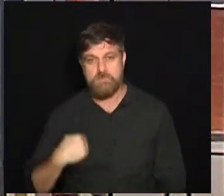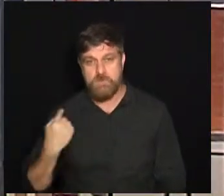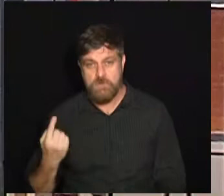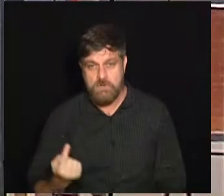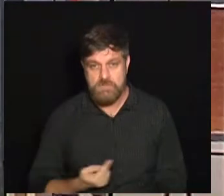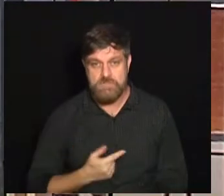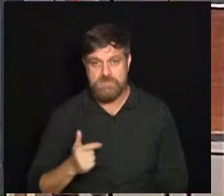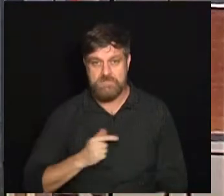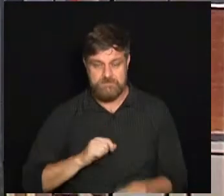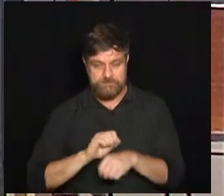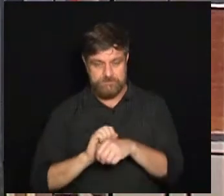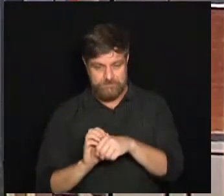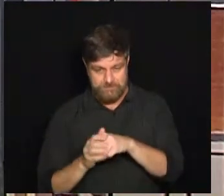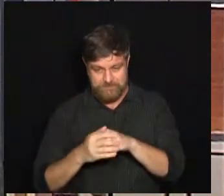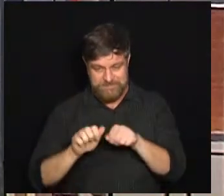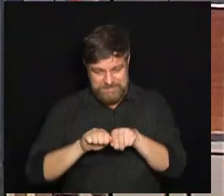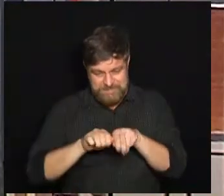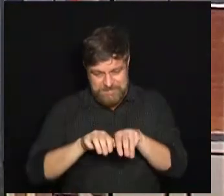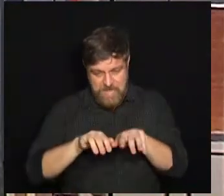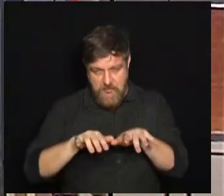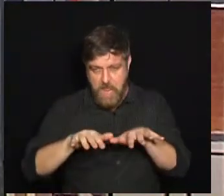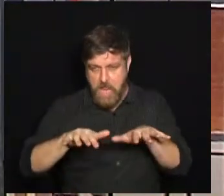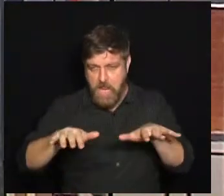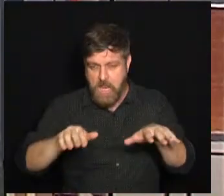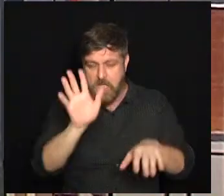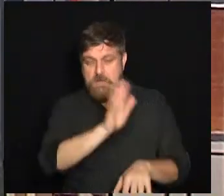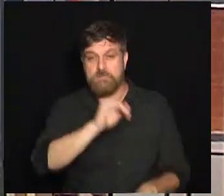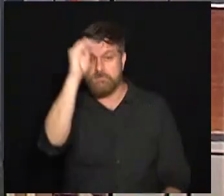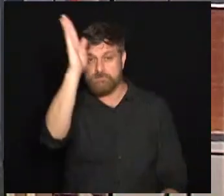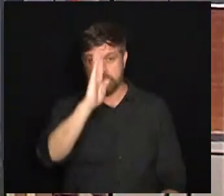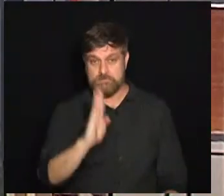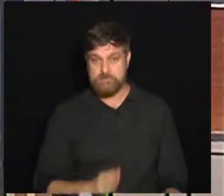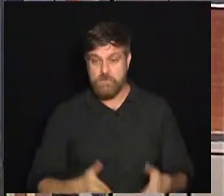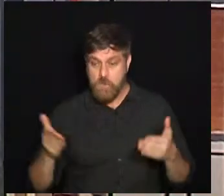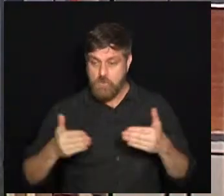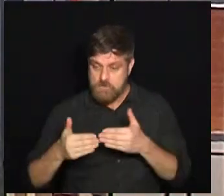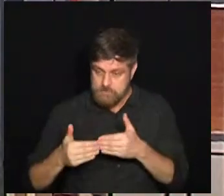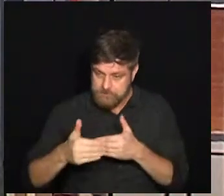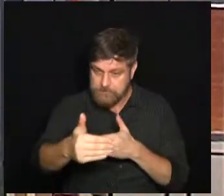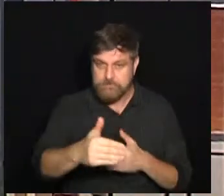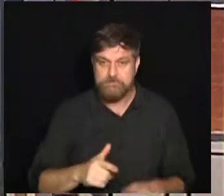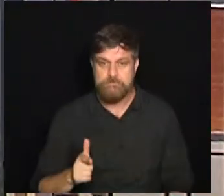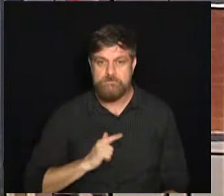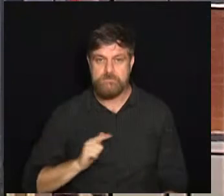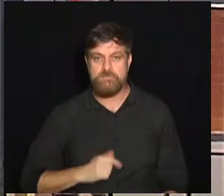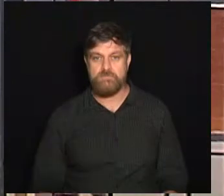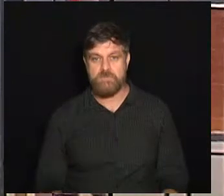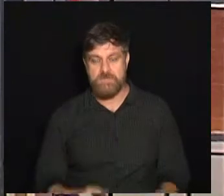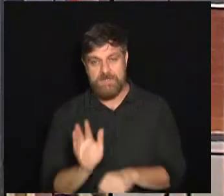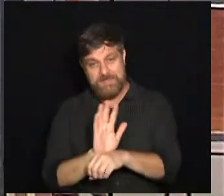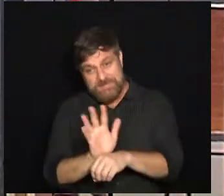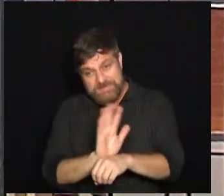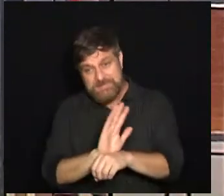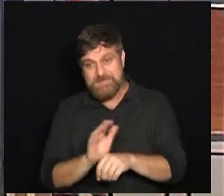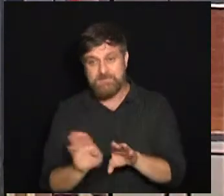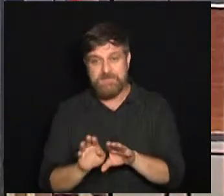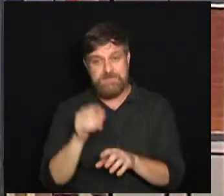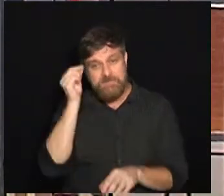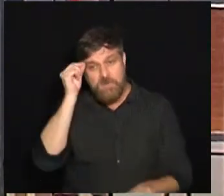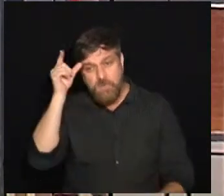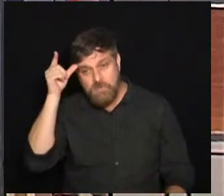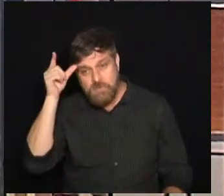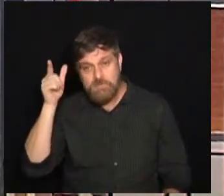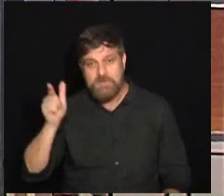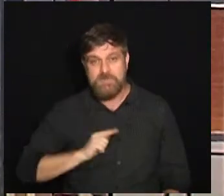transmissão progressiva do coronavírus no Brasil, a partir de hoje, as agendas de cinema e cultural